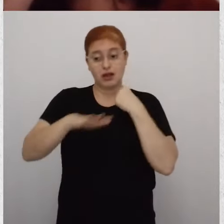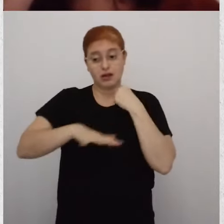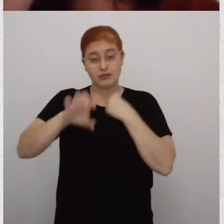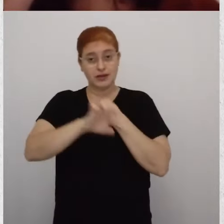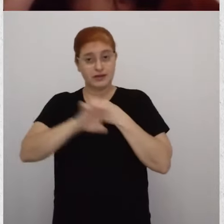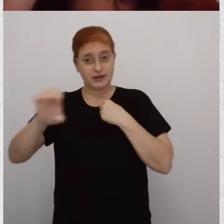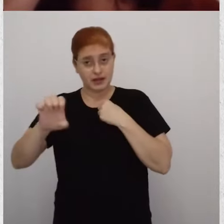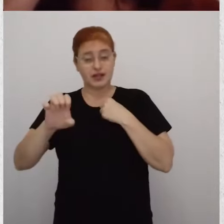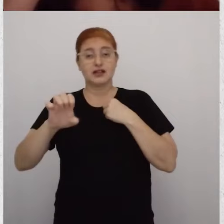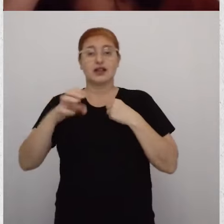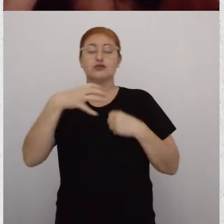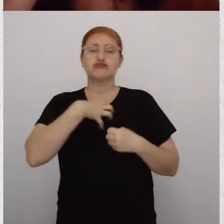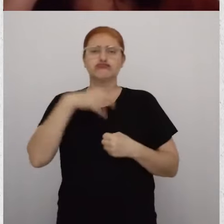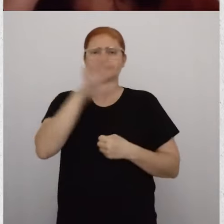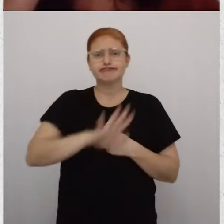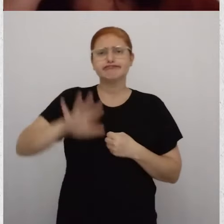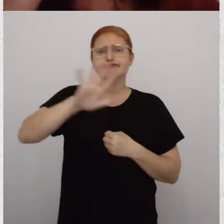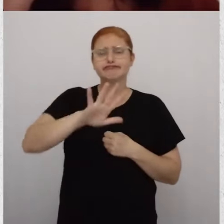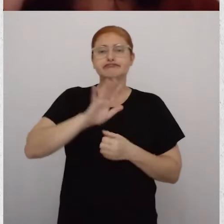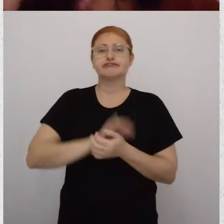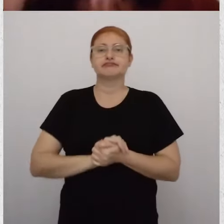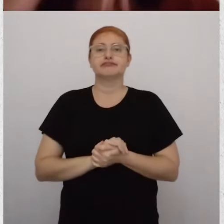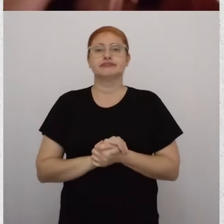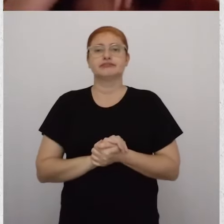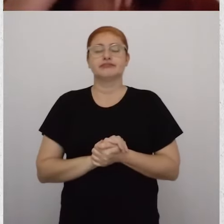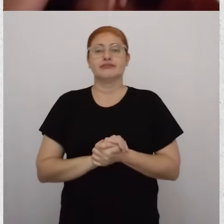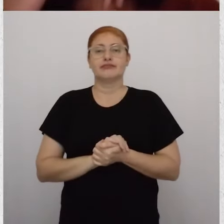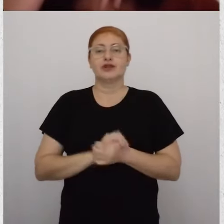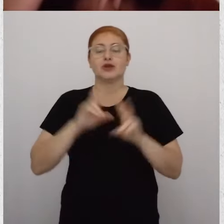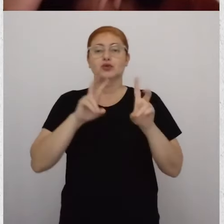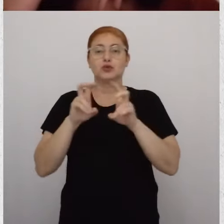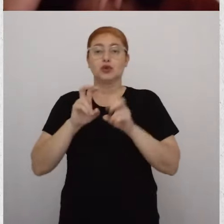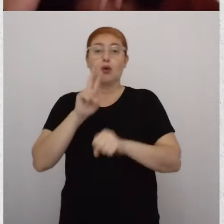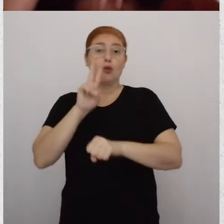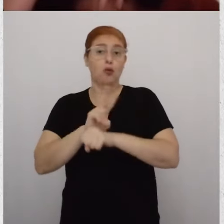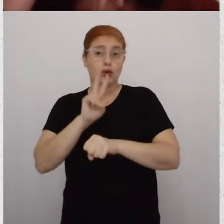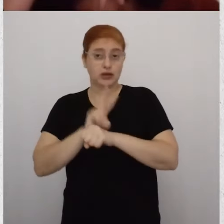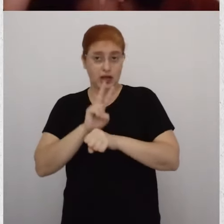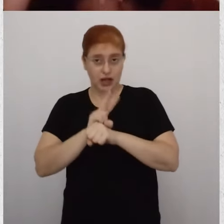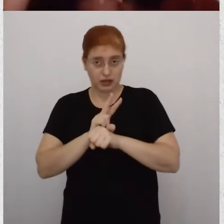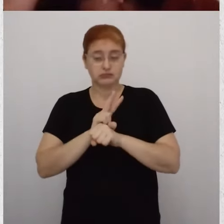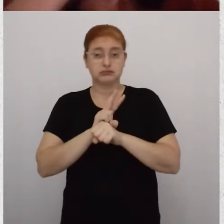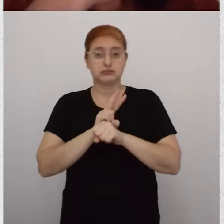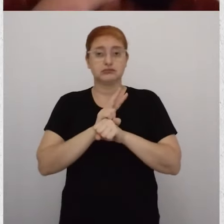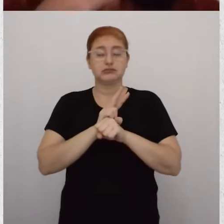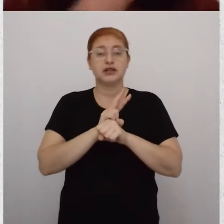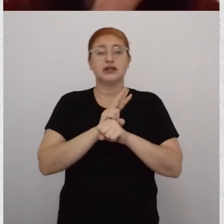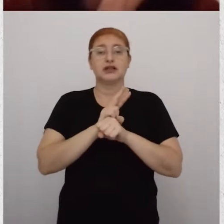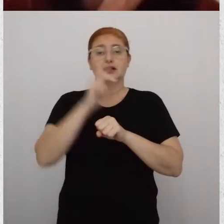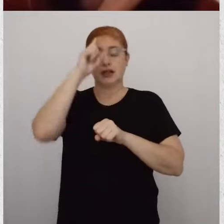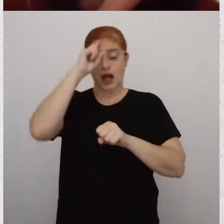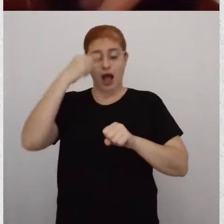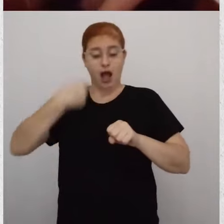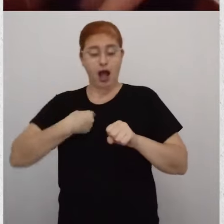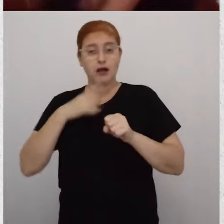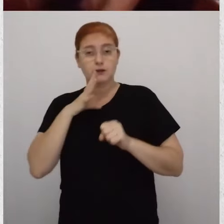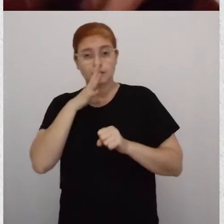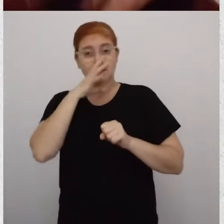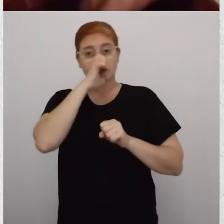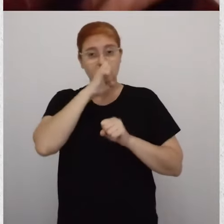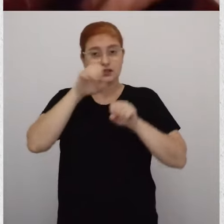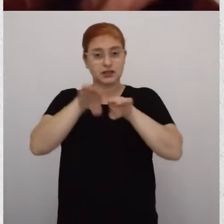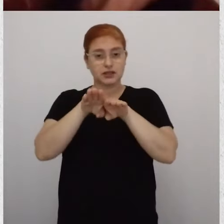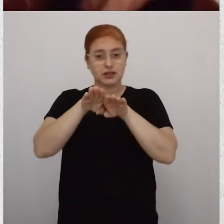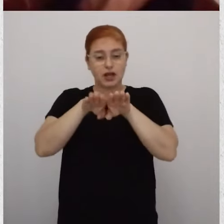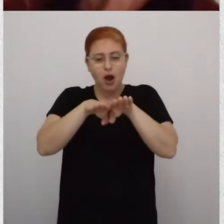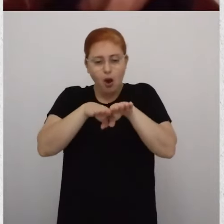esquerda de uma forma geral, que é a questão do cuidado, da autocrítica e da horizontalidade, como três